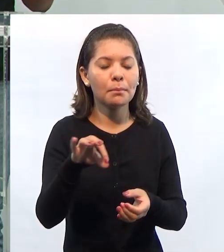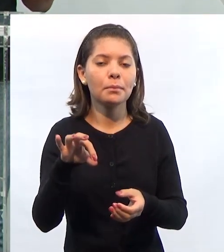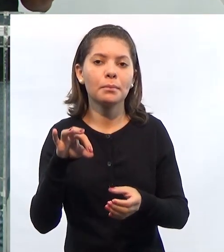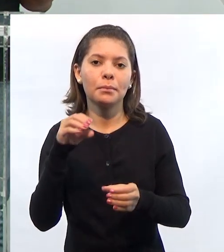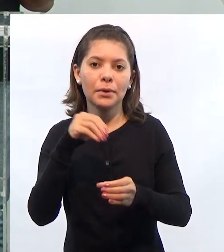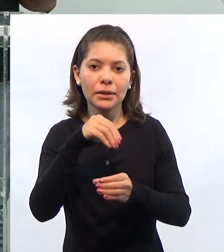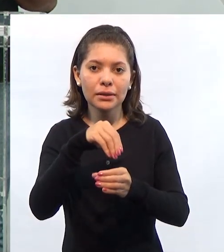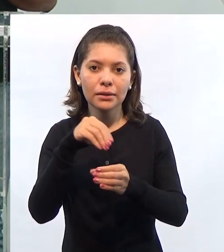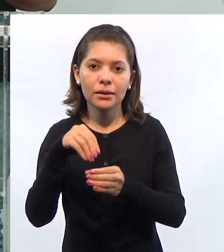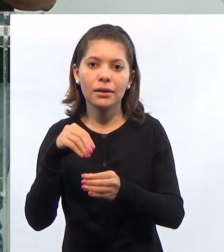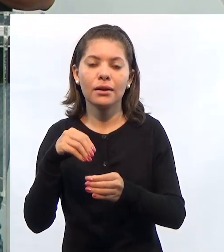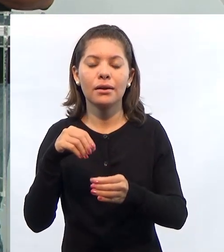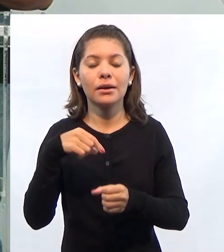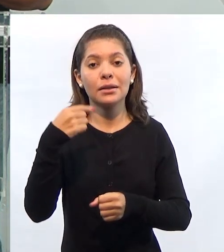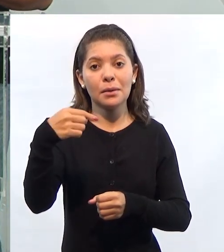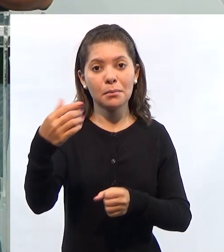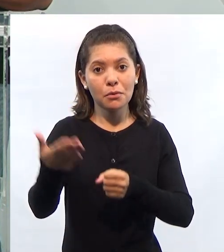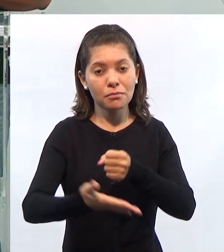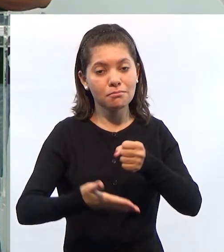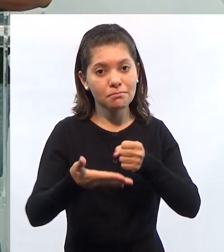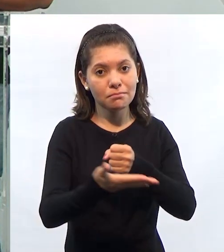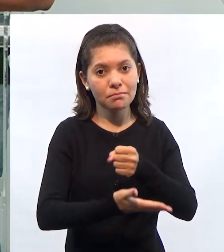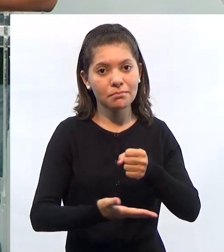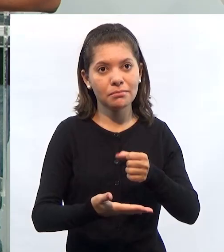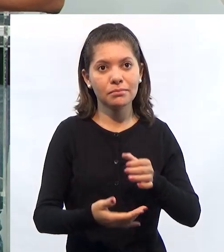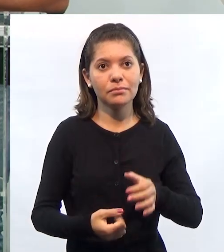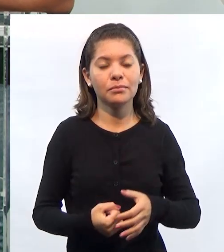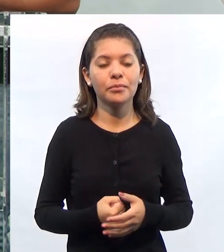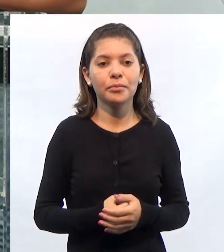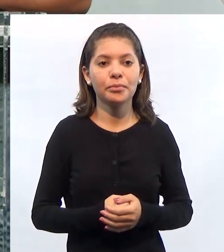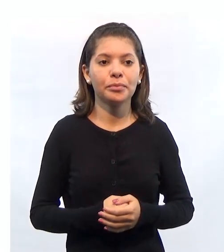preço que foi contratado agora.